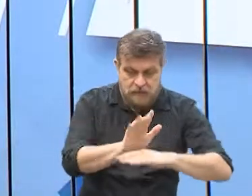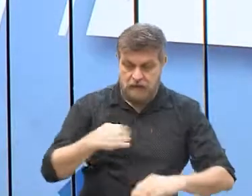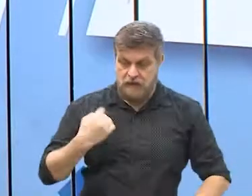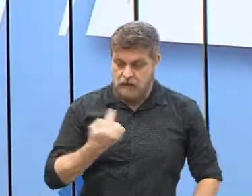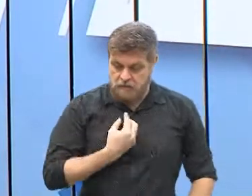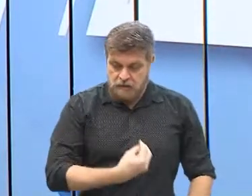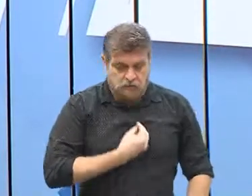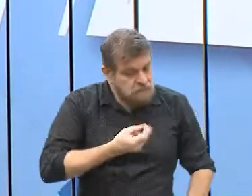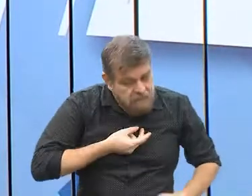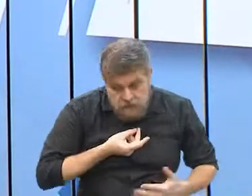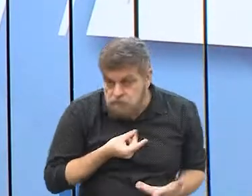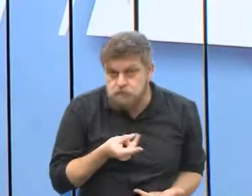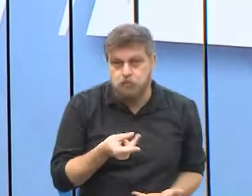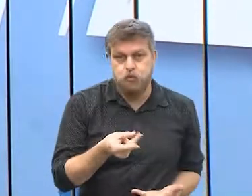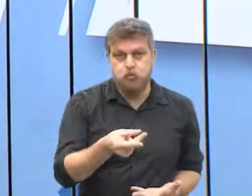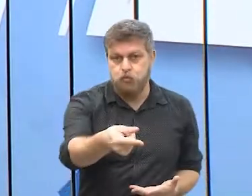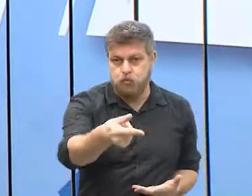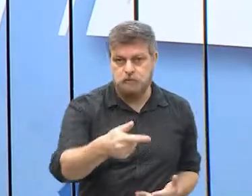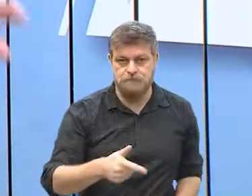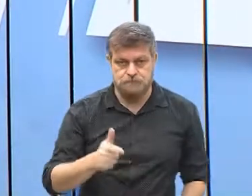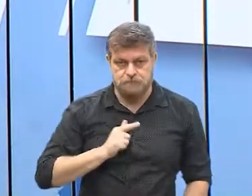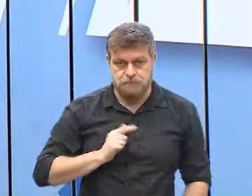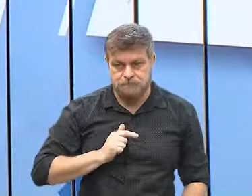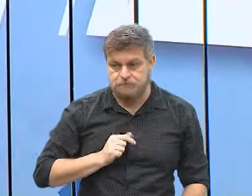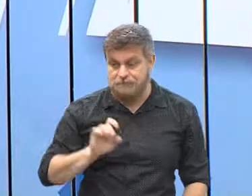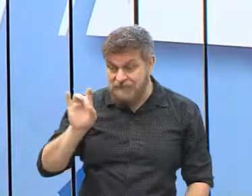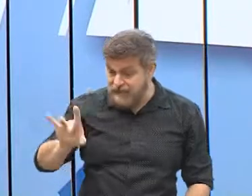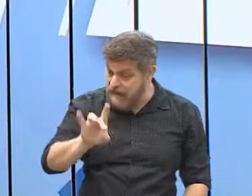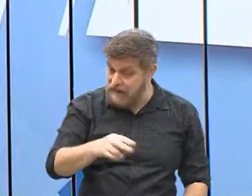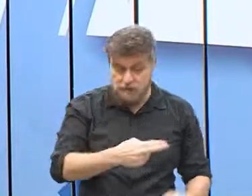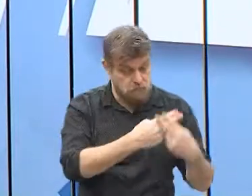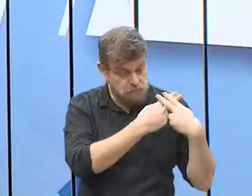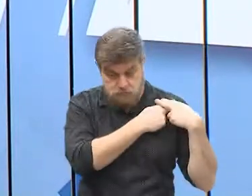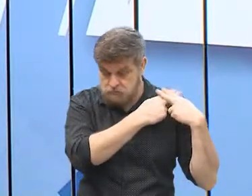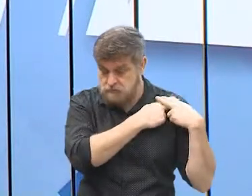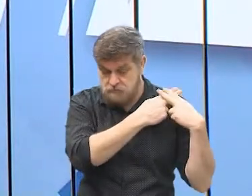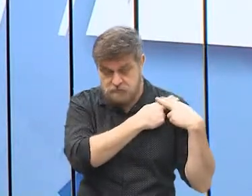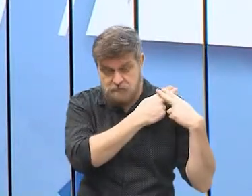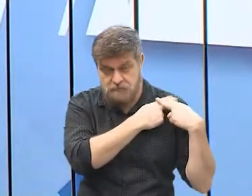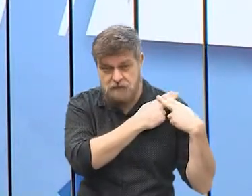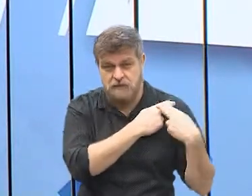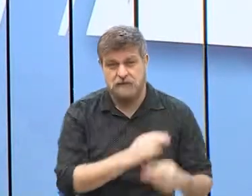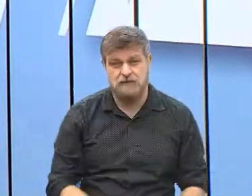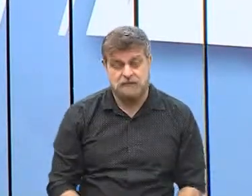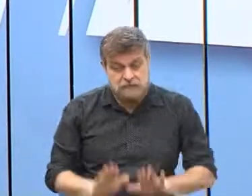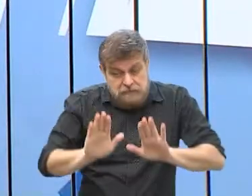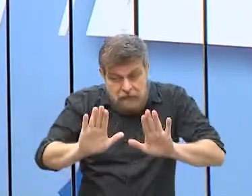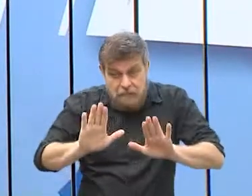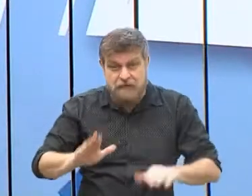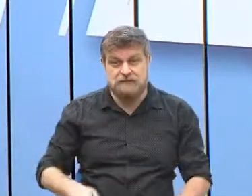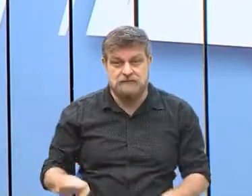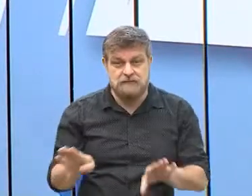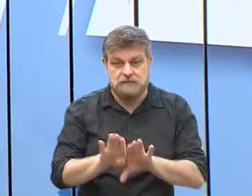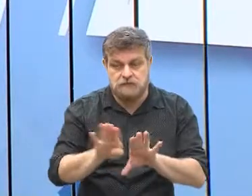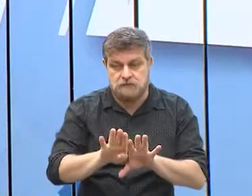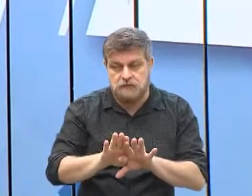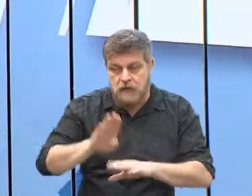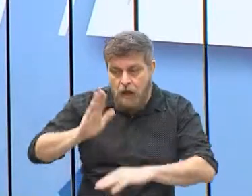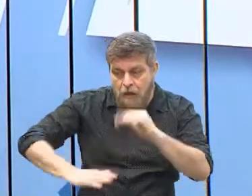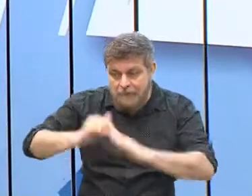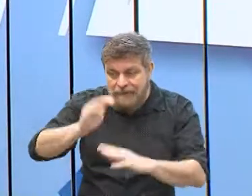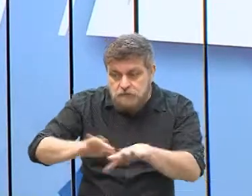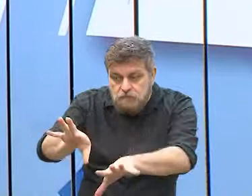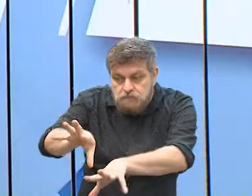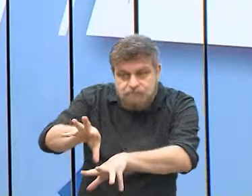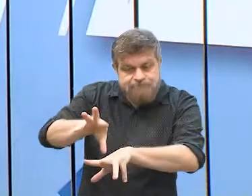nossa vida cumprindo todo mundo a sua missão, mas incorporando algumas